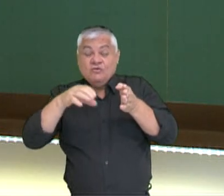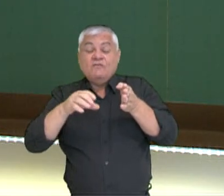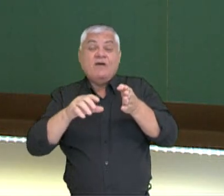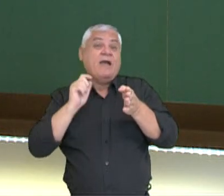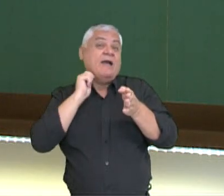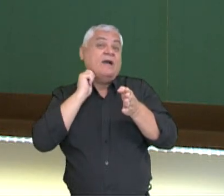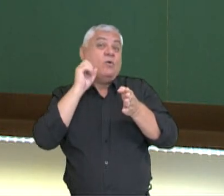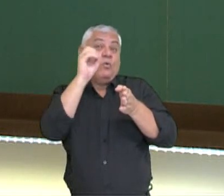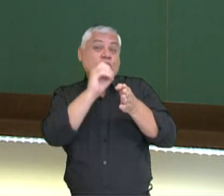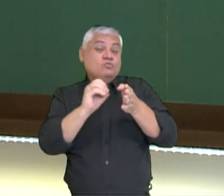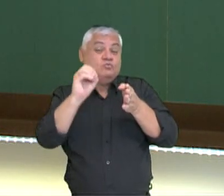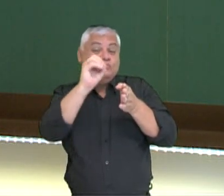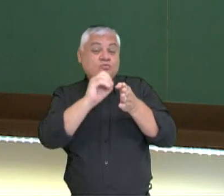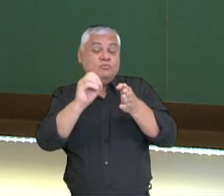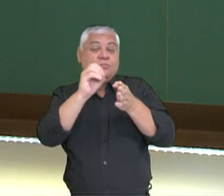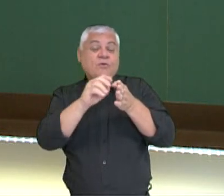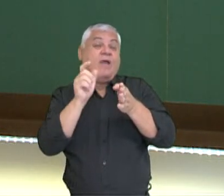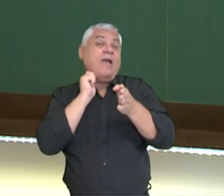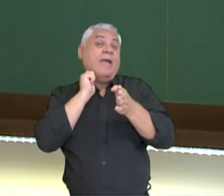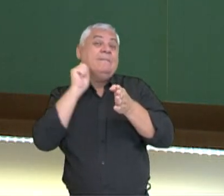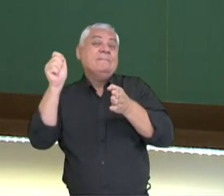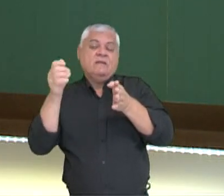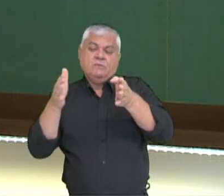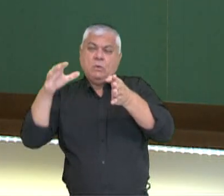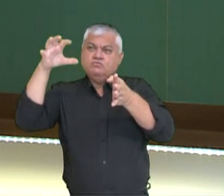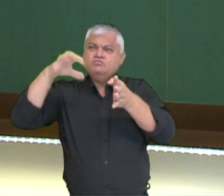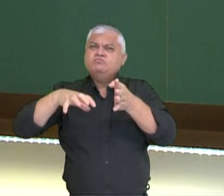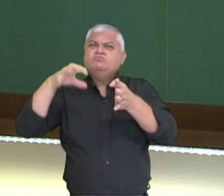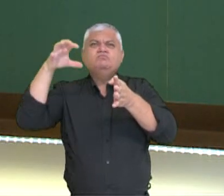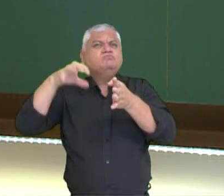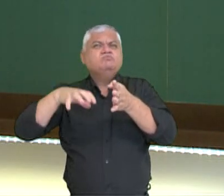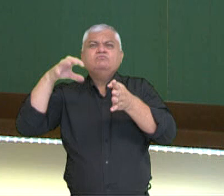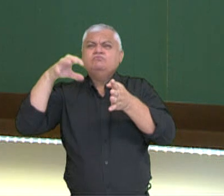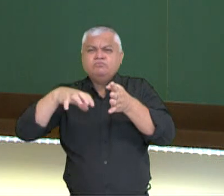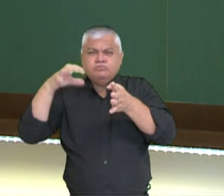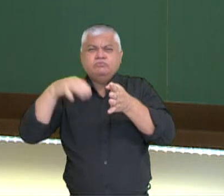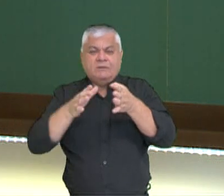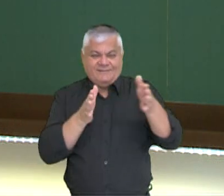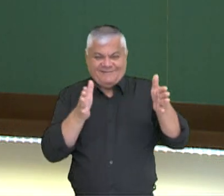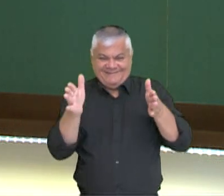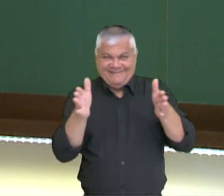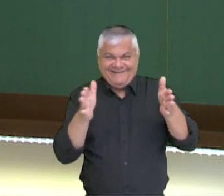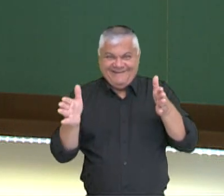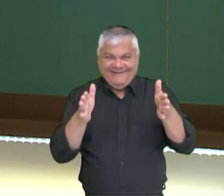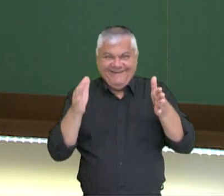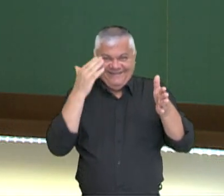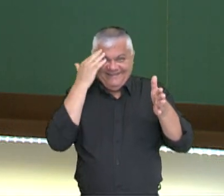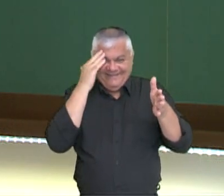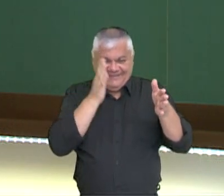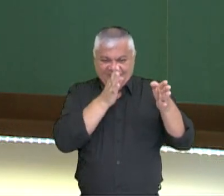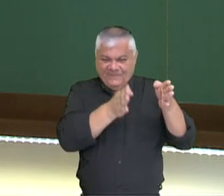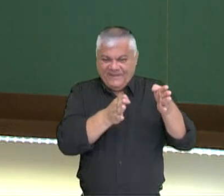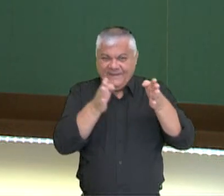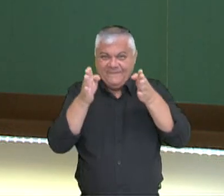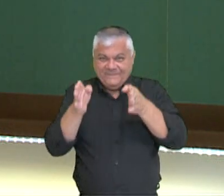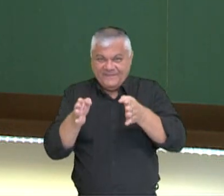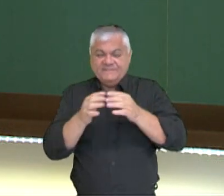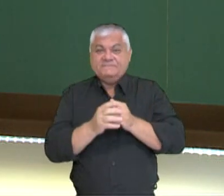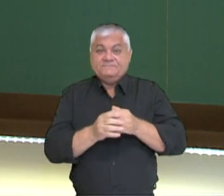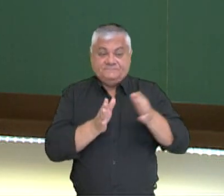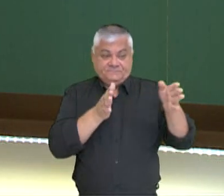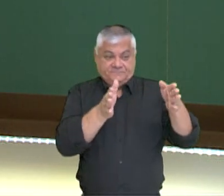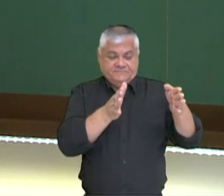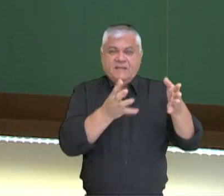as barrinhas aqui indicam as médias de precipitação ou de quantidade de chuva, certo? Então,